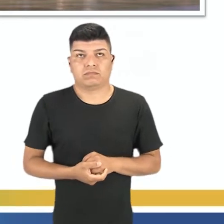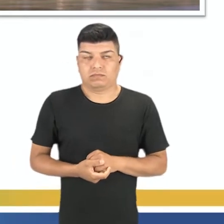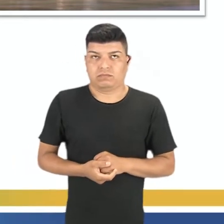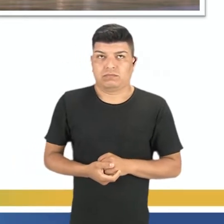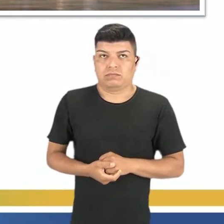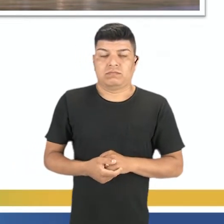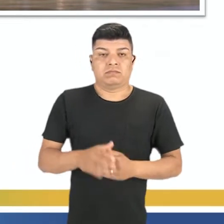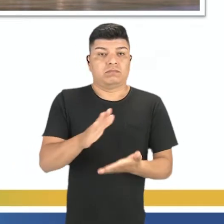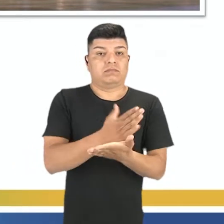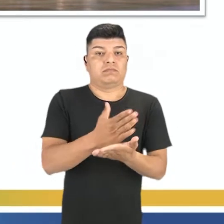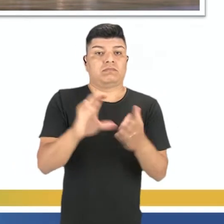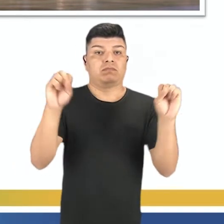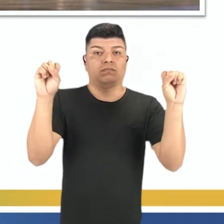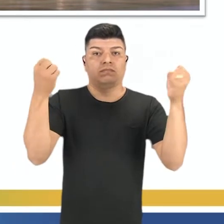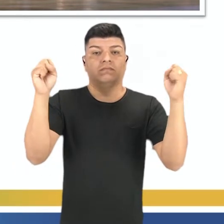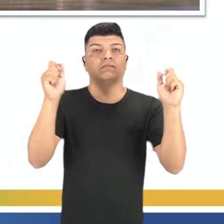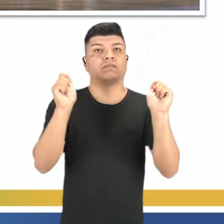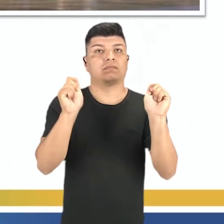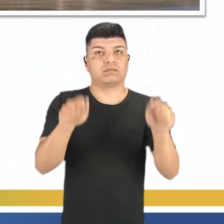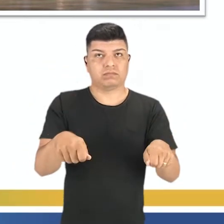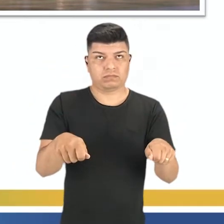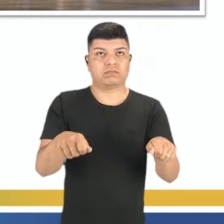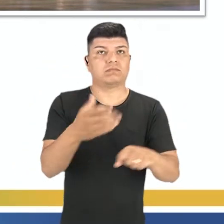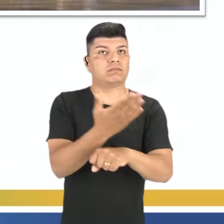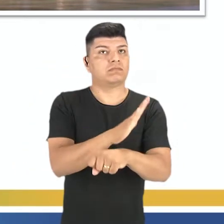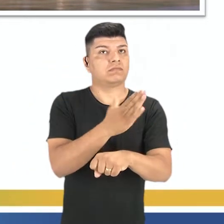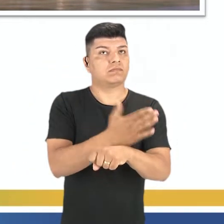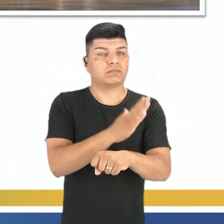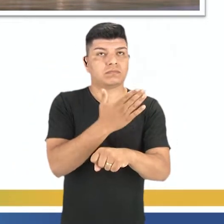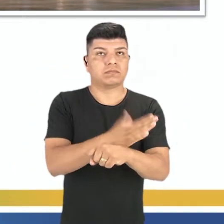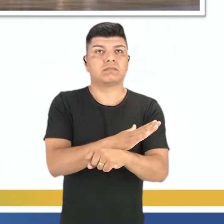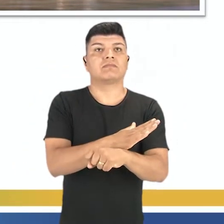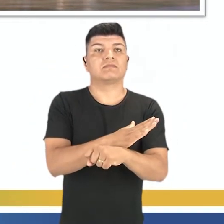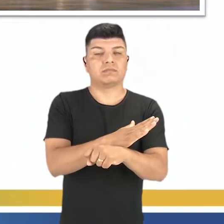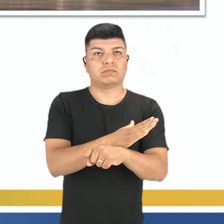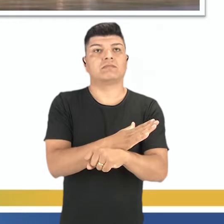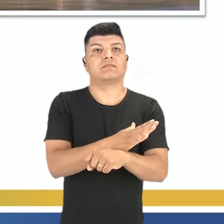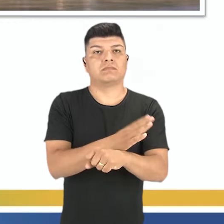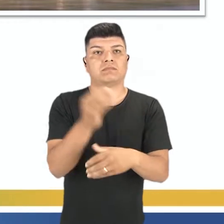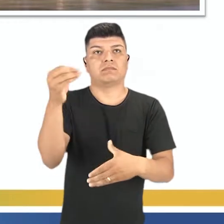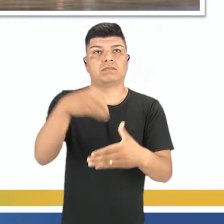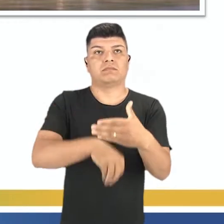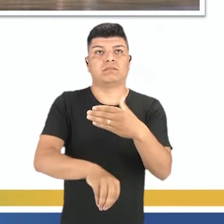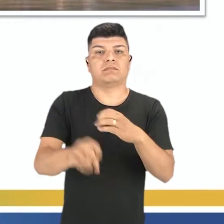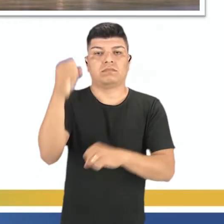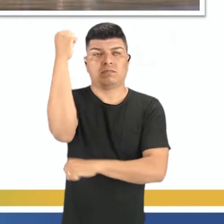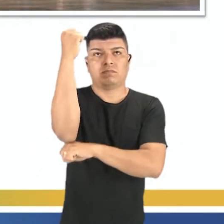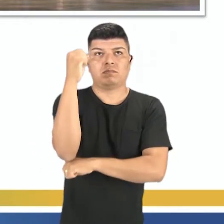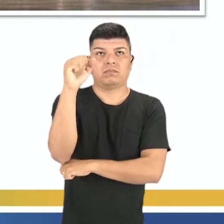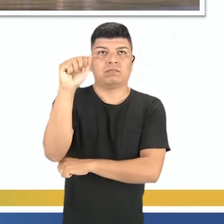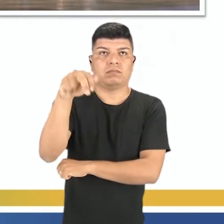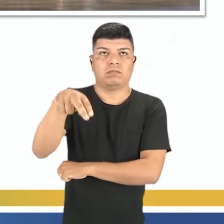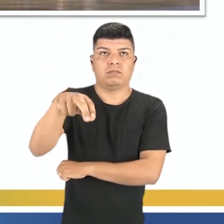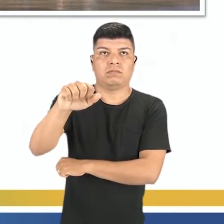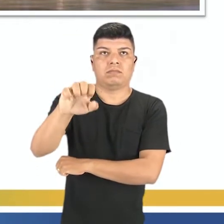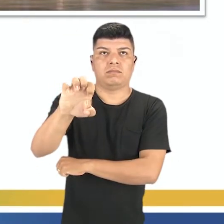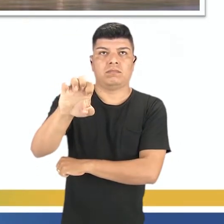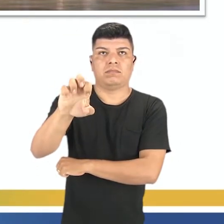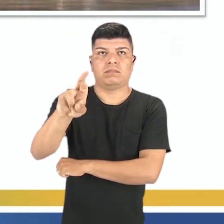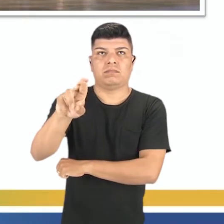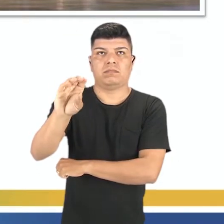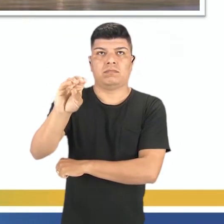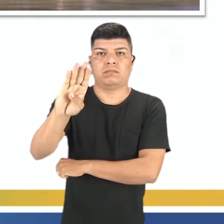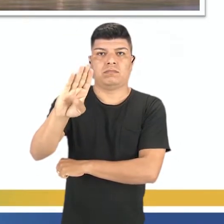Alguns exercícios que podem ser praticados dentro da resistência anaeróbica. Lembra que